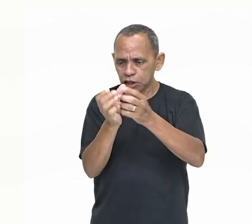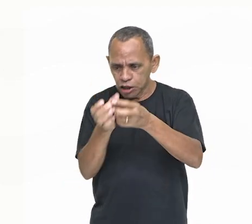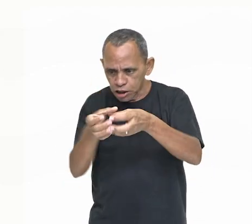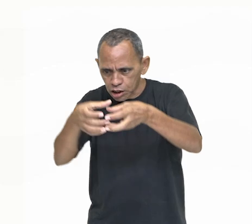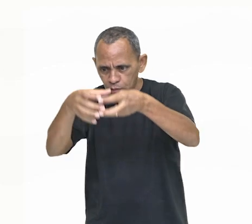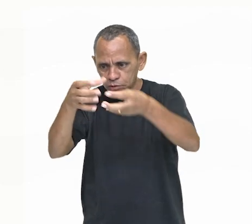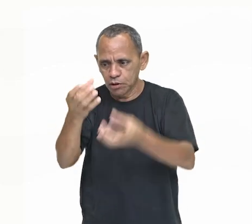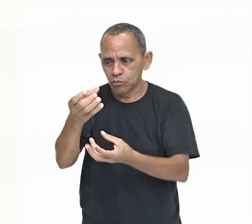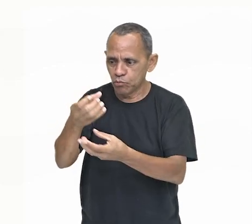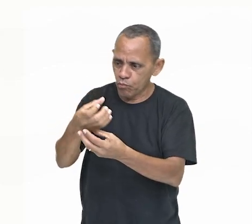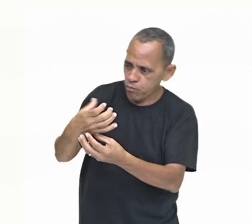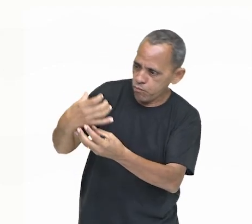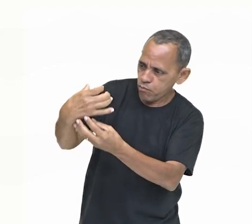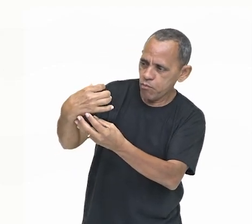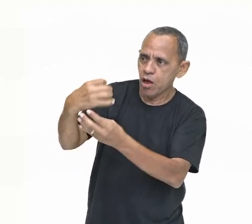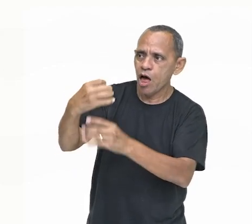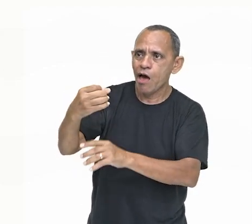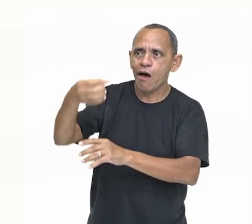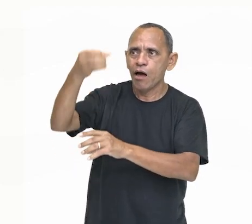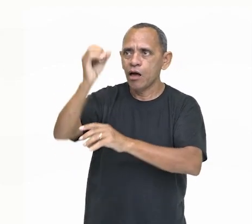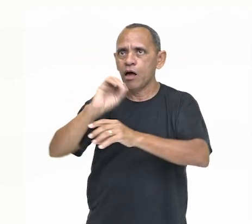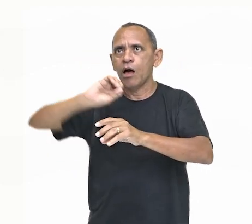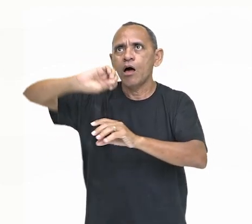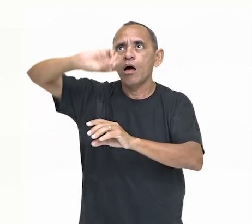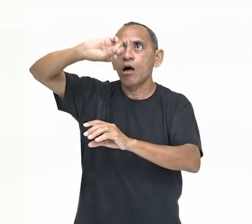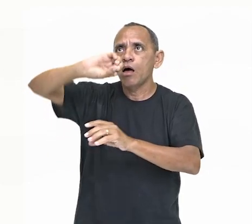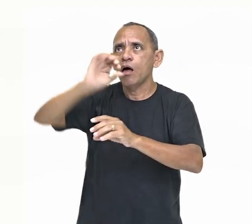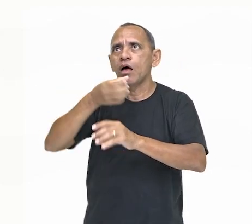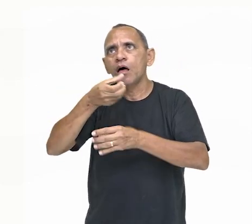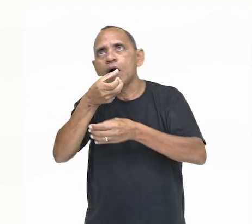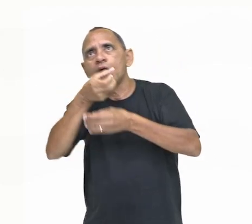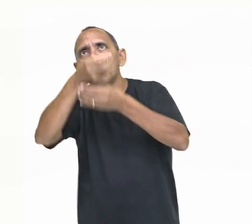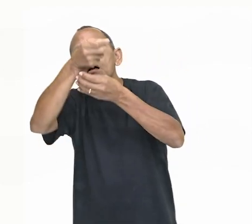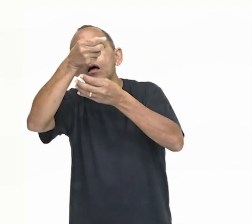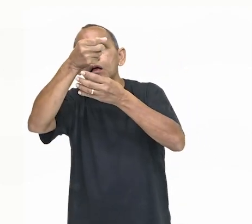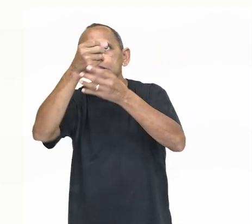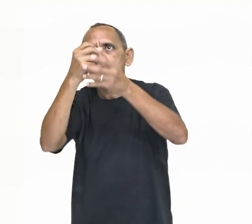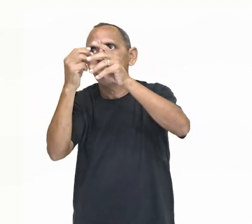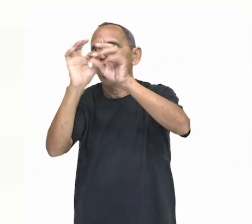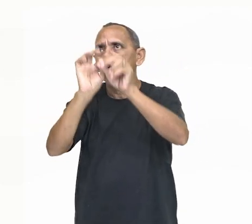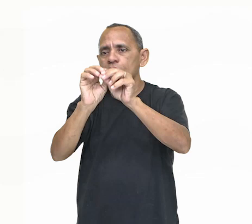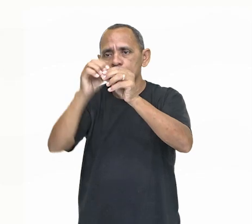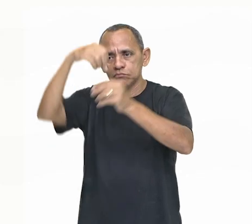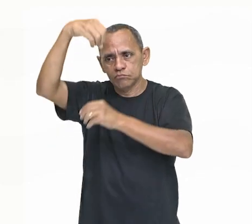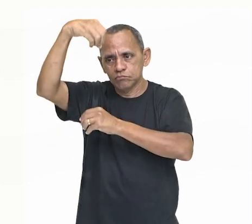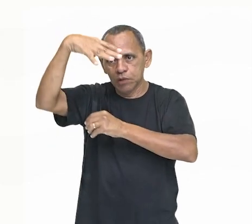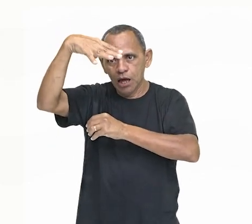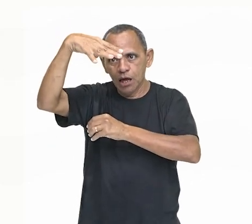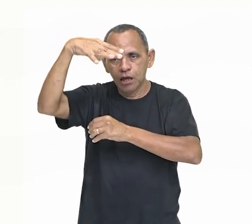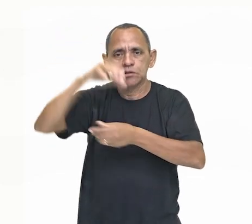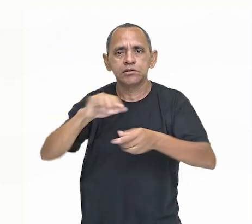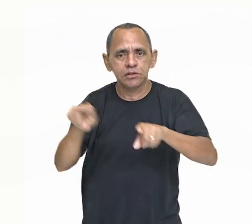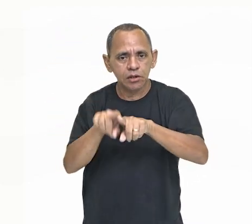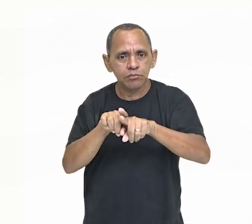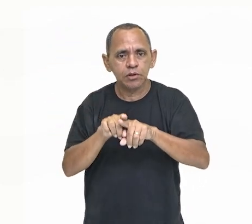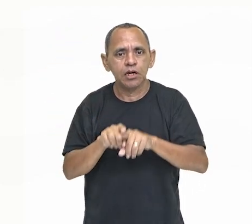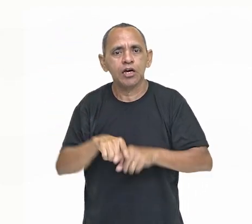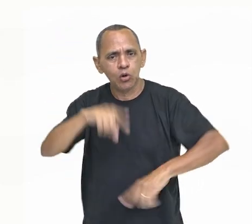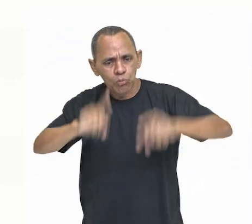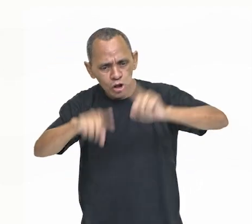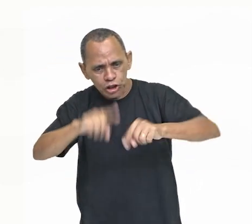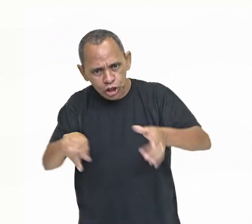eu tiver um esquema que envolve aí dispositivos de funções diversas, quando ele está